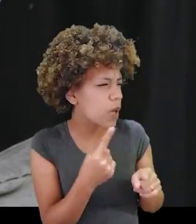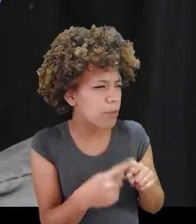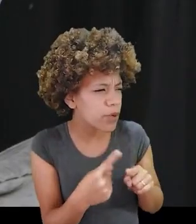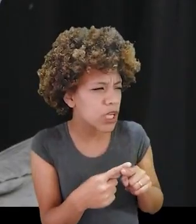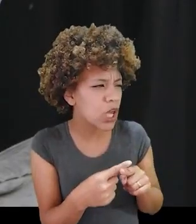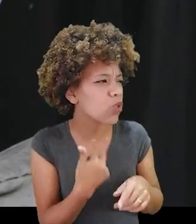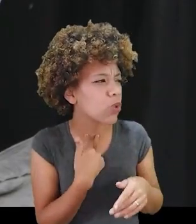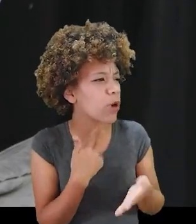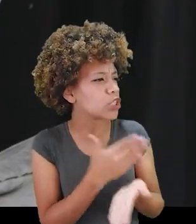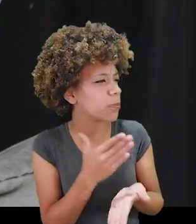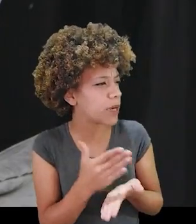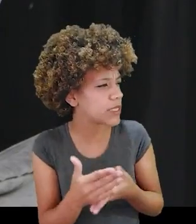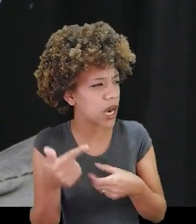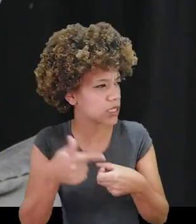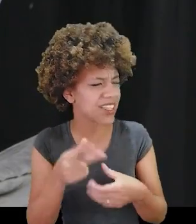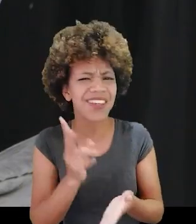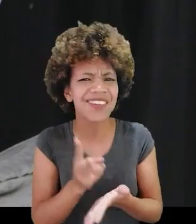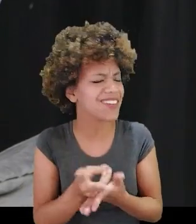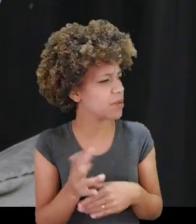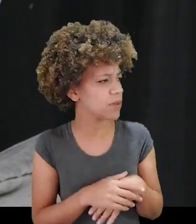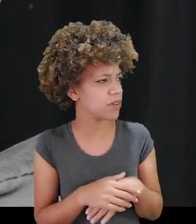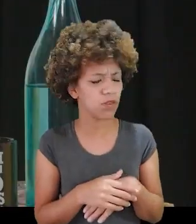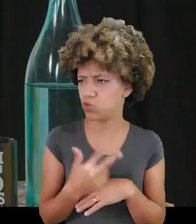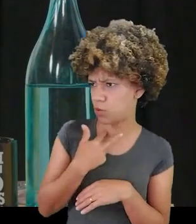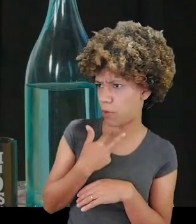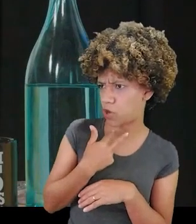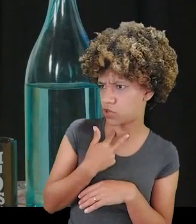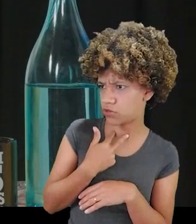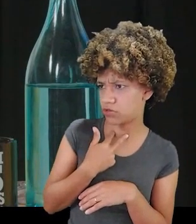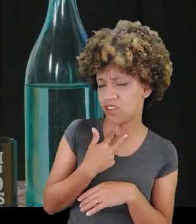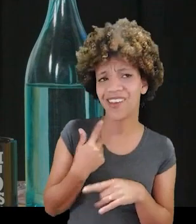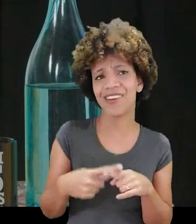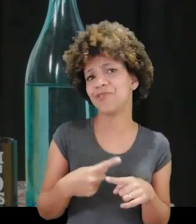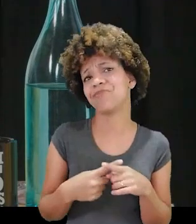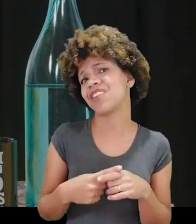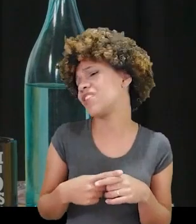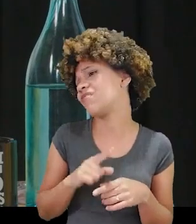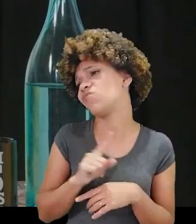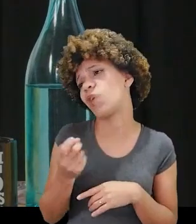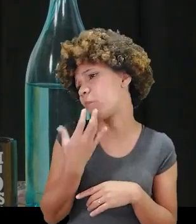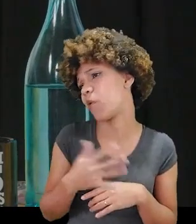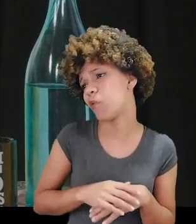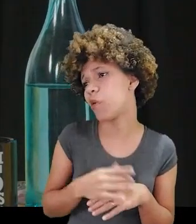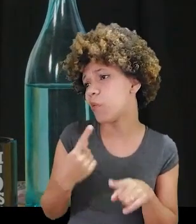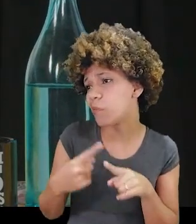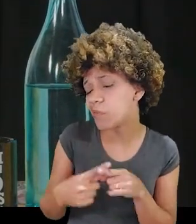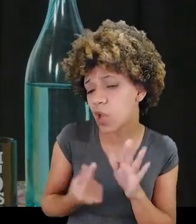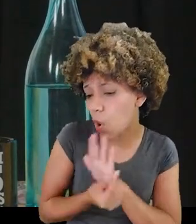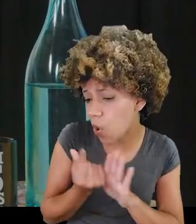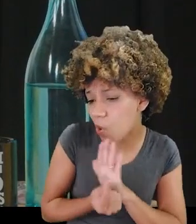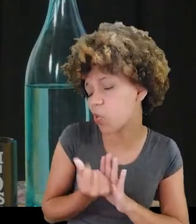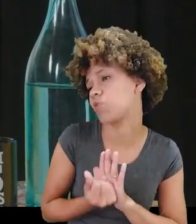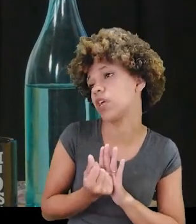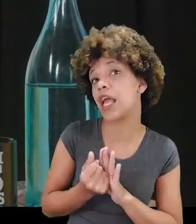é uma dúvida que não se pode pagar parcelado a gasolina sempre tive essa dúvida porque eu não pode né não vale a pena para o dono porque o lucro é